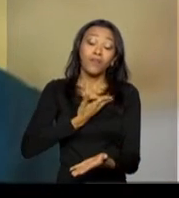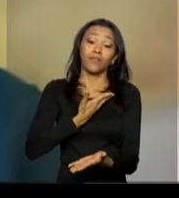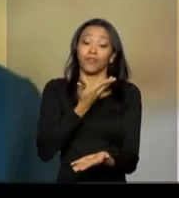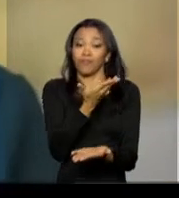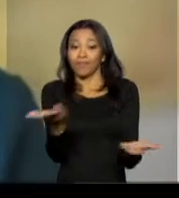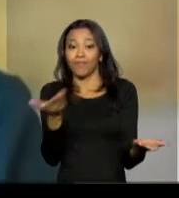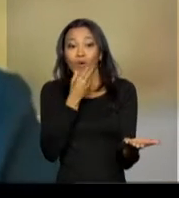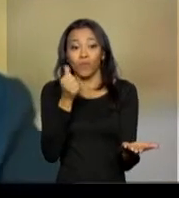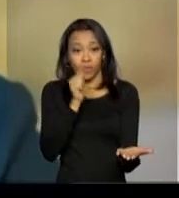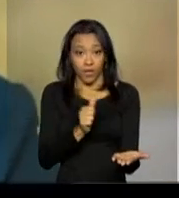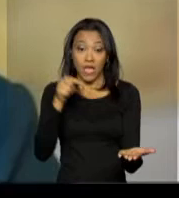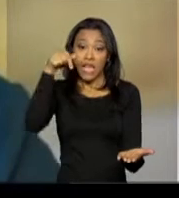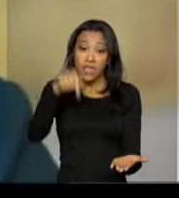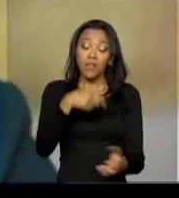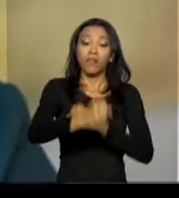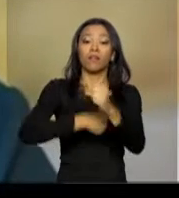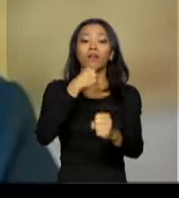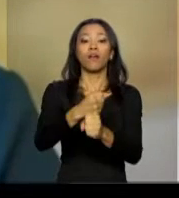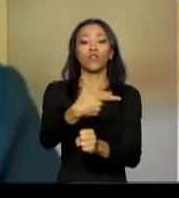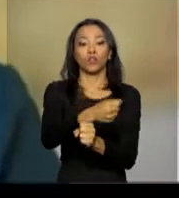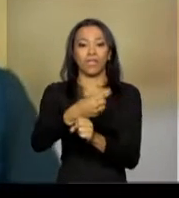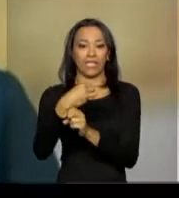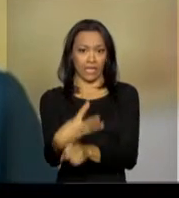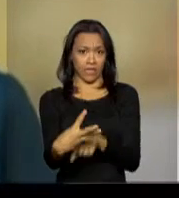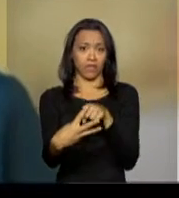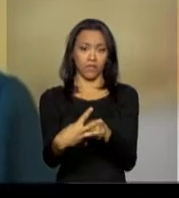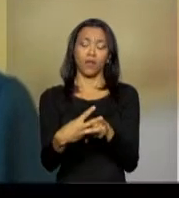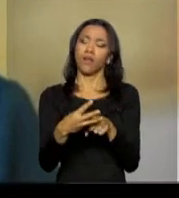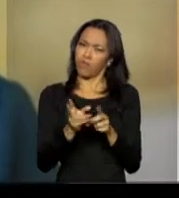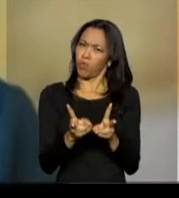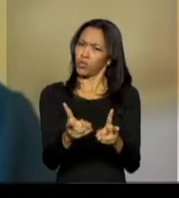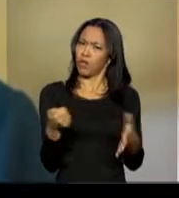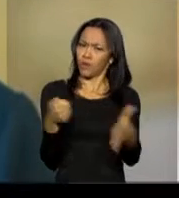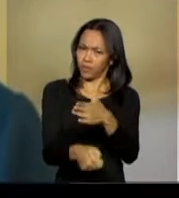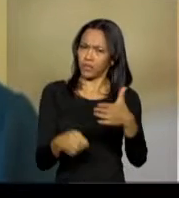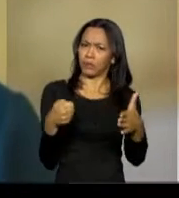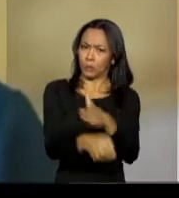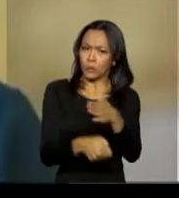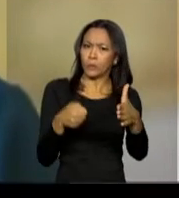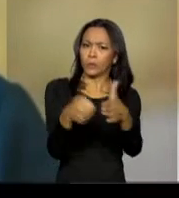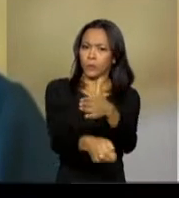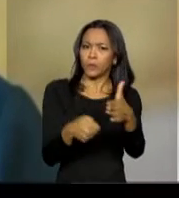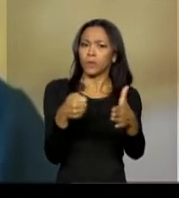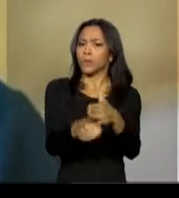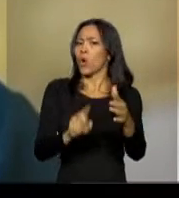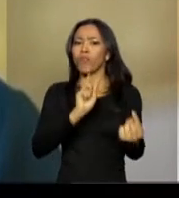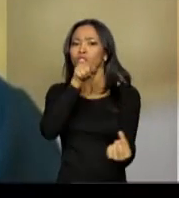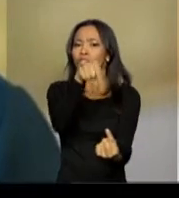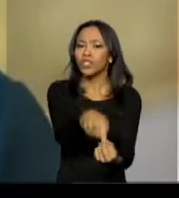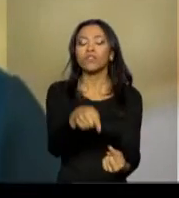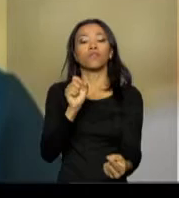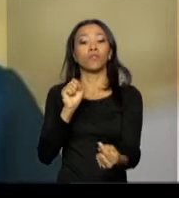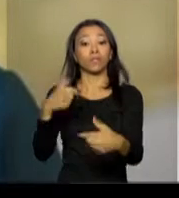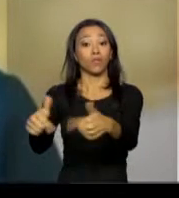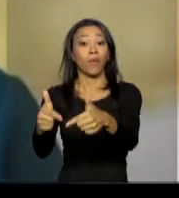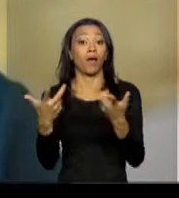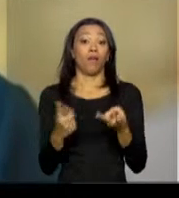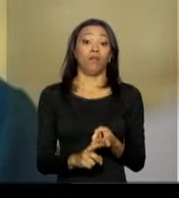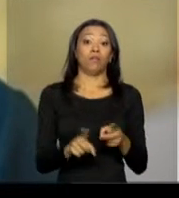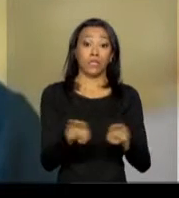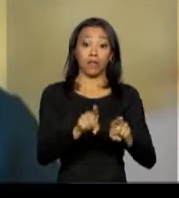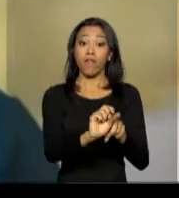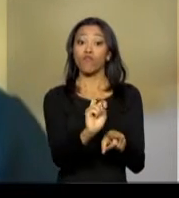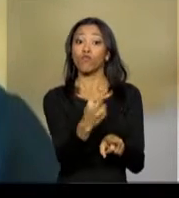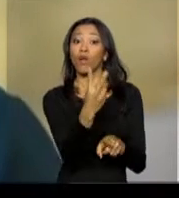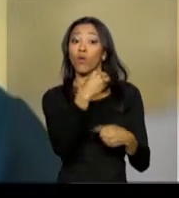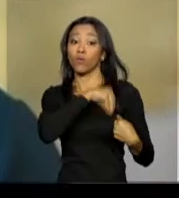amigos, neste ano de 2013, continuamos nossa luta vigorosa em defesa do emprego e da